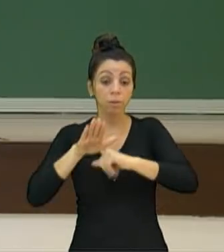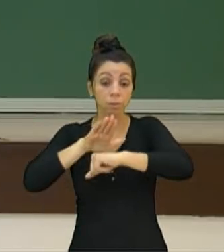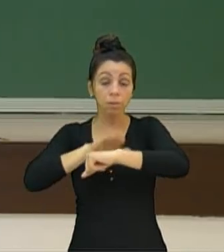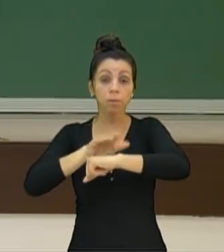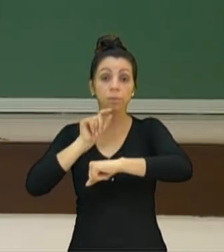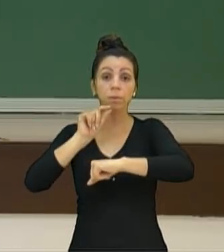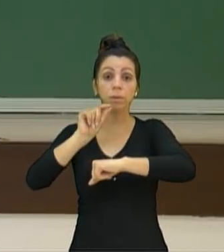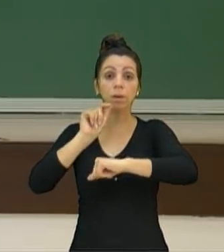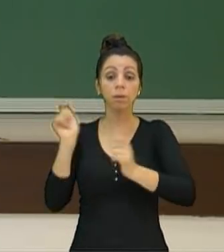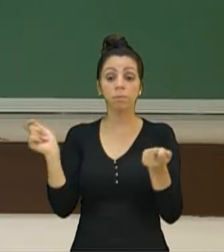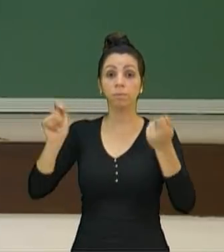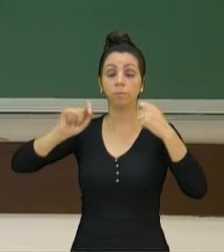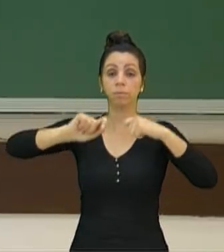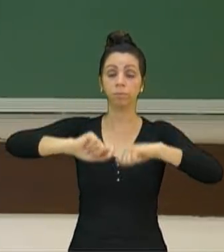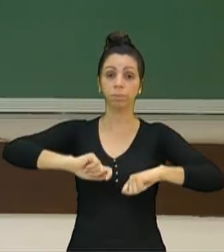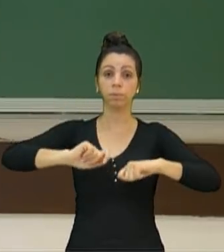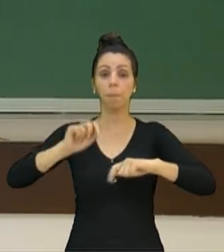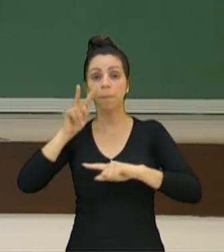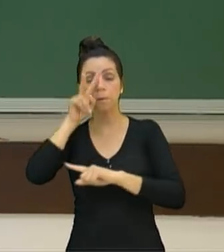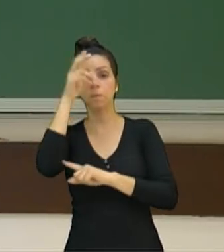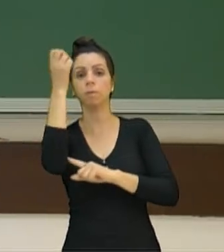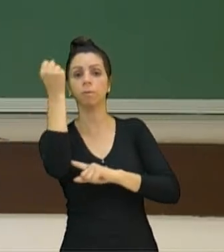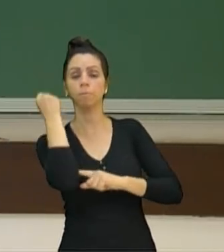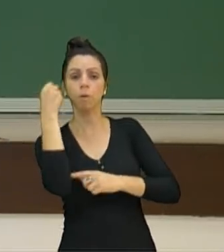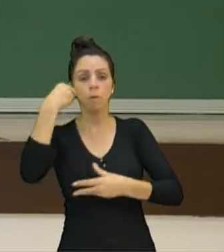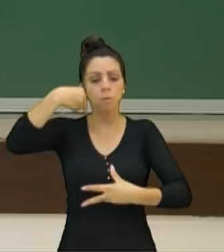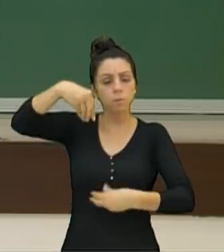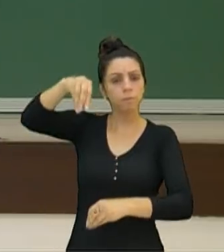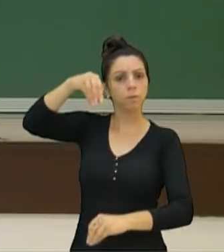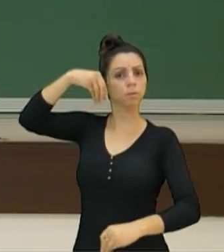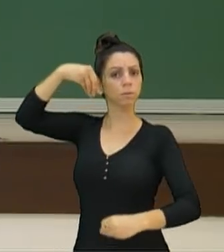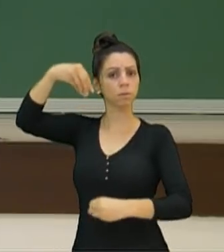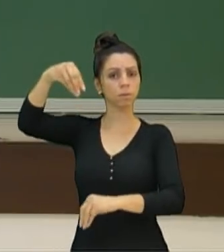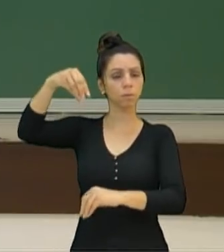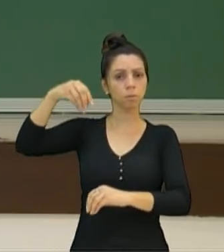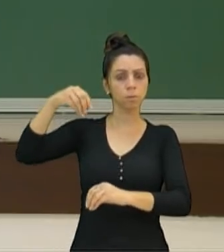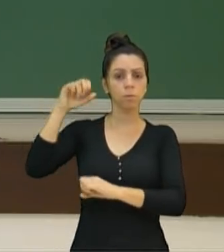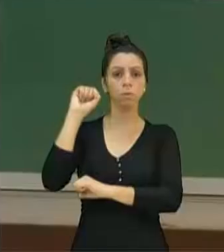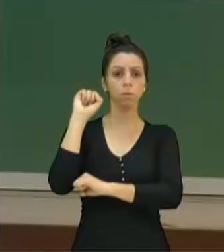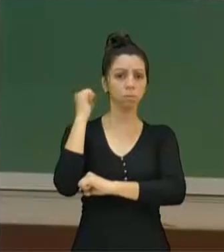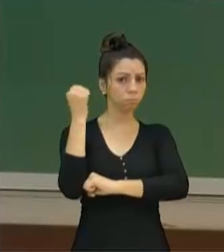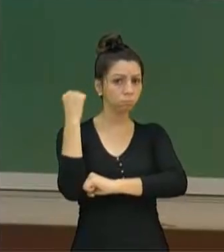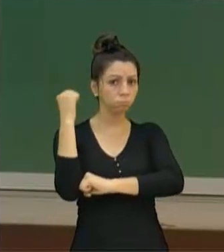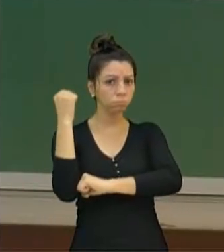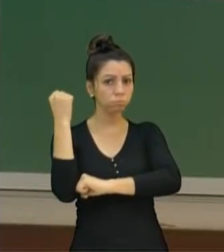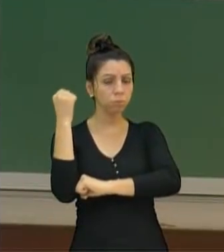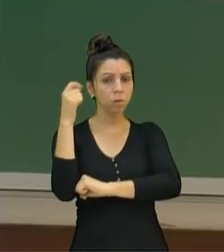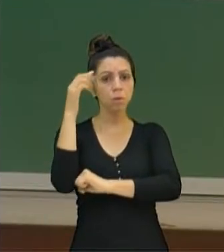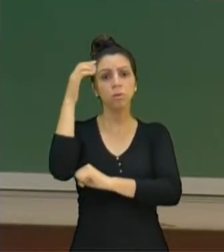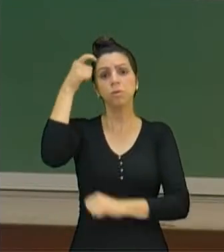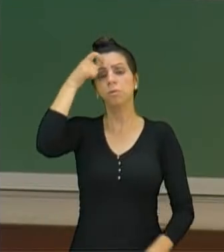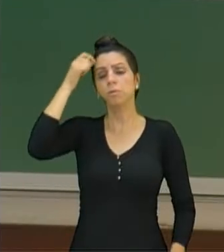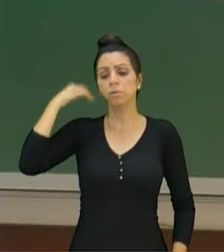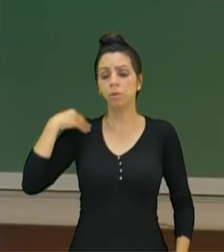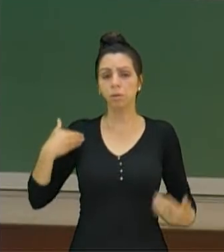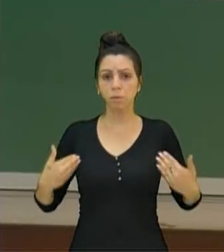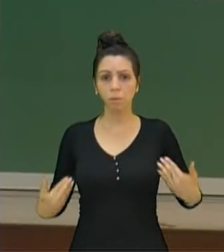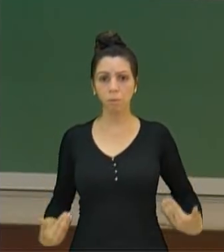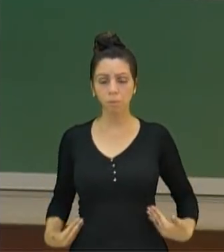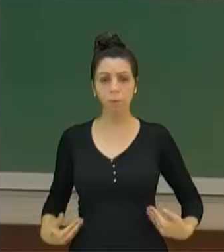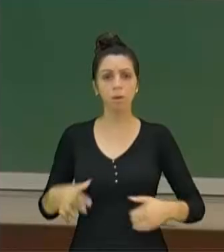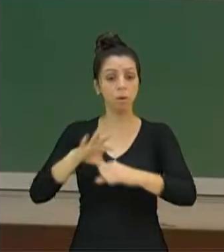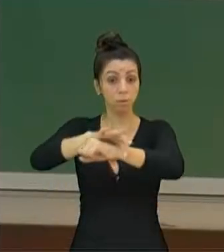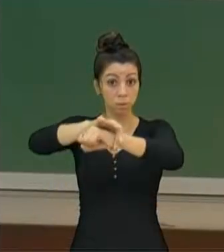é quando ele vai precisar de força, de flexibilidade, de coordenação motora, de consciência corporal, todas